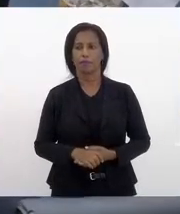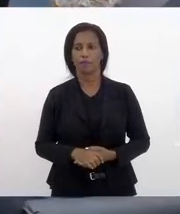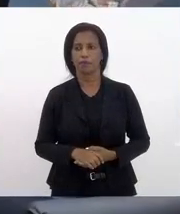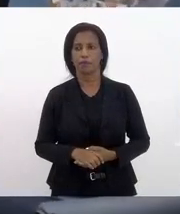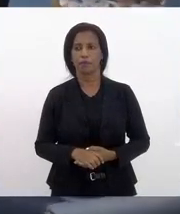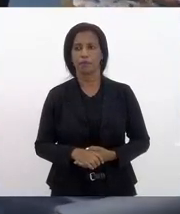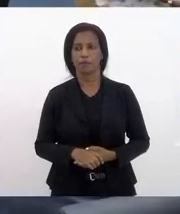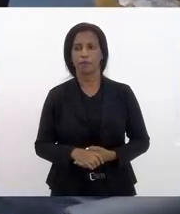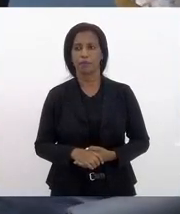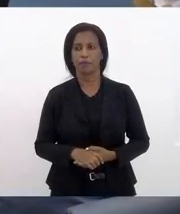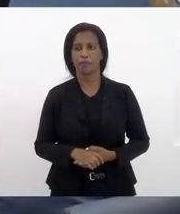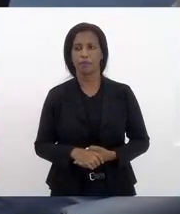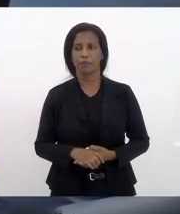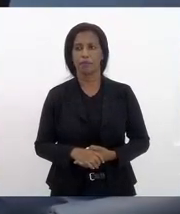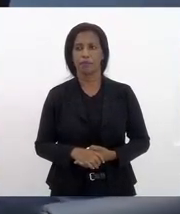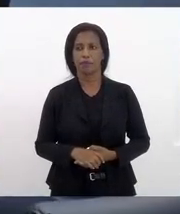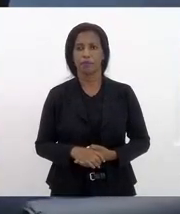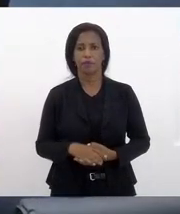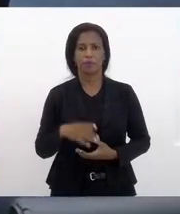Deputado Márcio Pacheco.